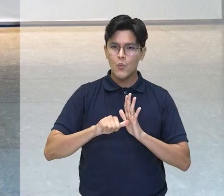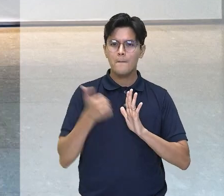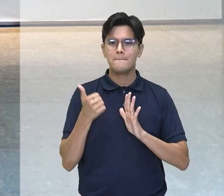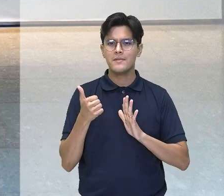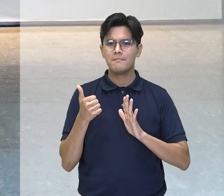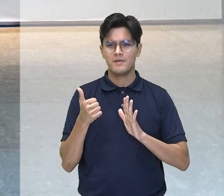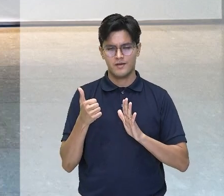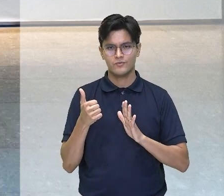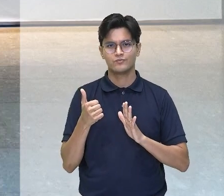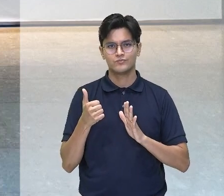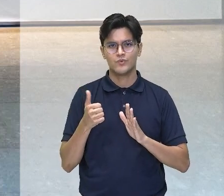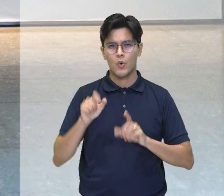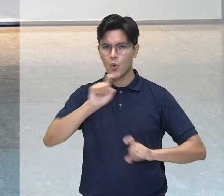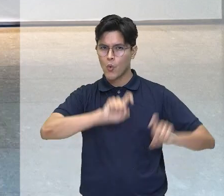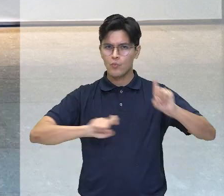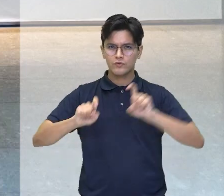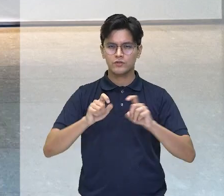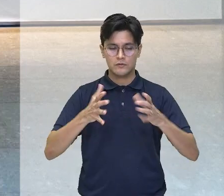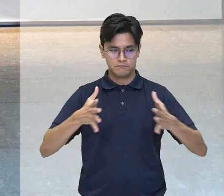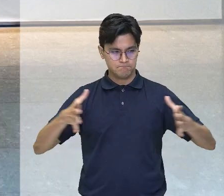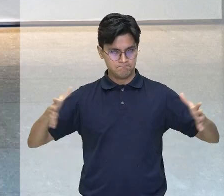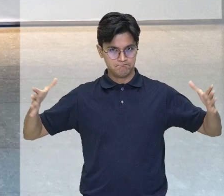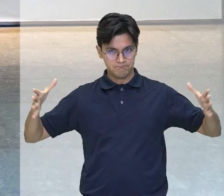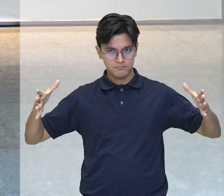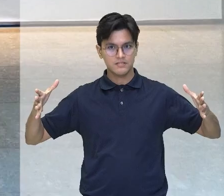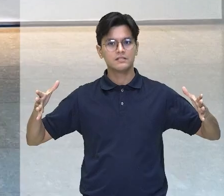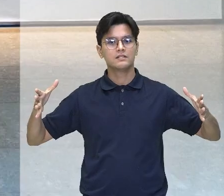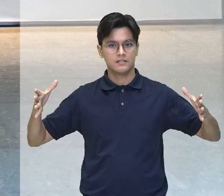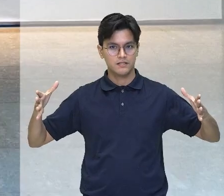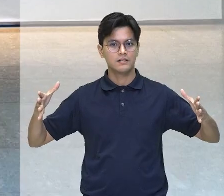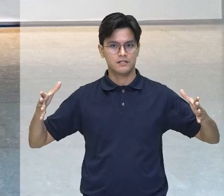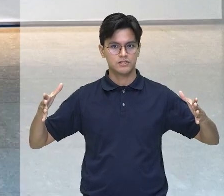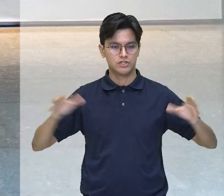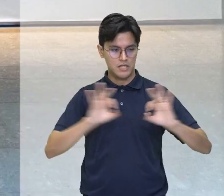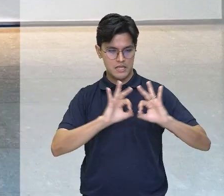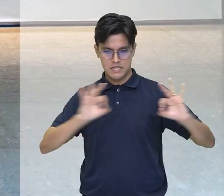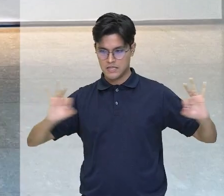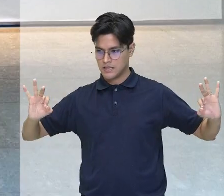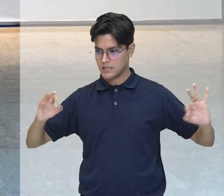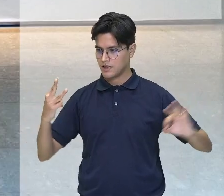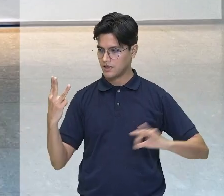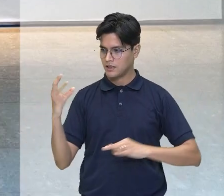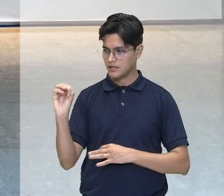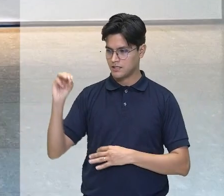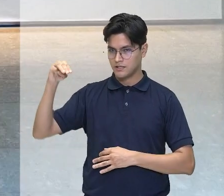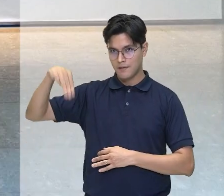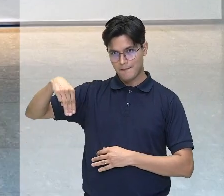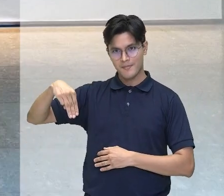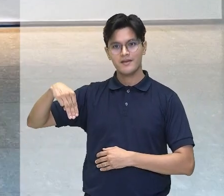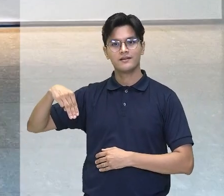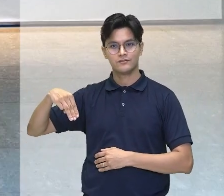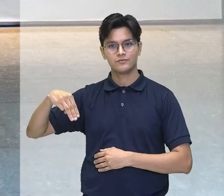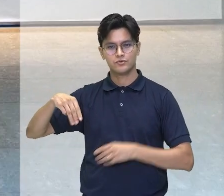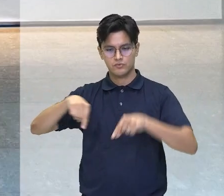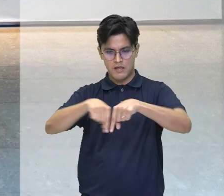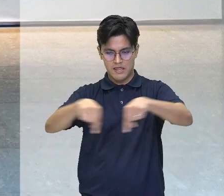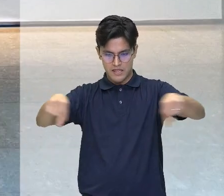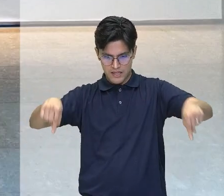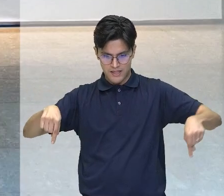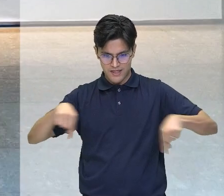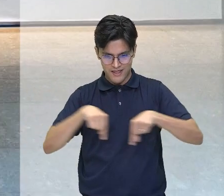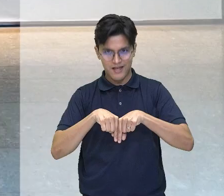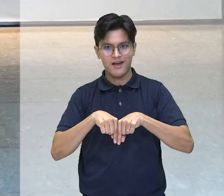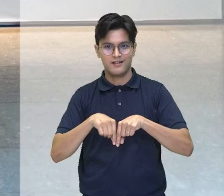era enorme, né? Ele ocupava aí cerca de 30 metros e ocupava uma sala inteira. Hoje nós temos computadores